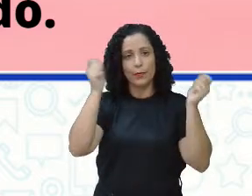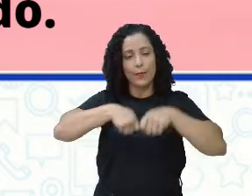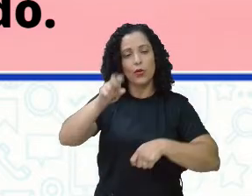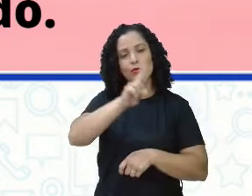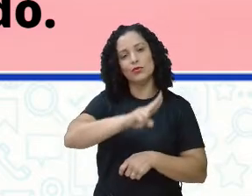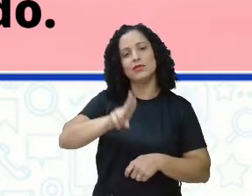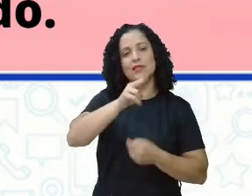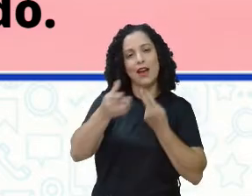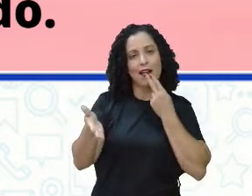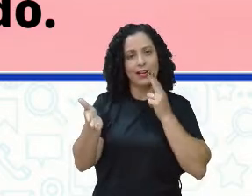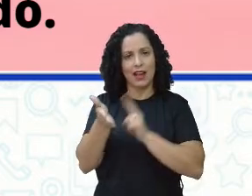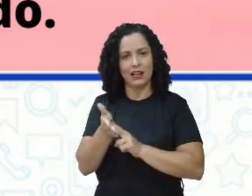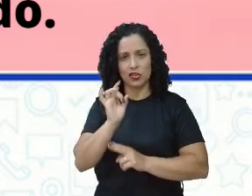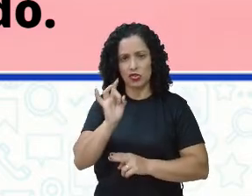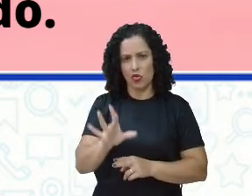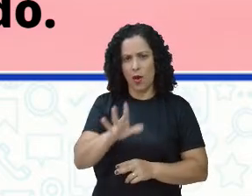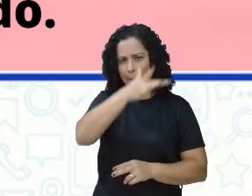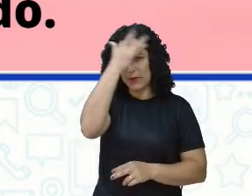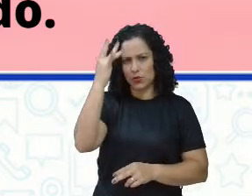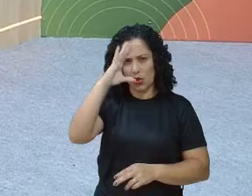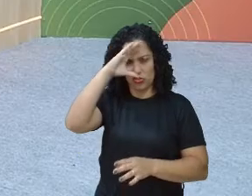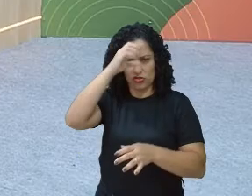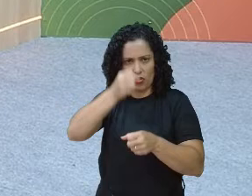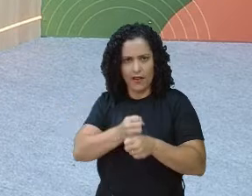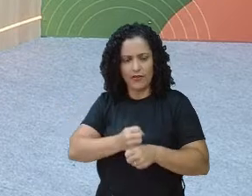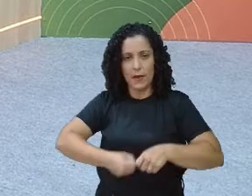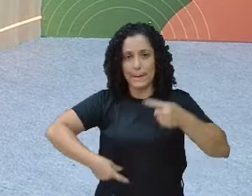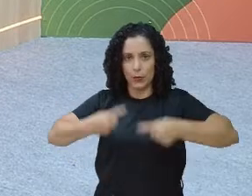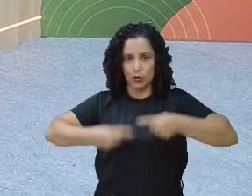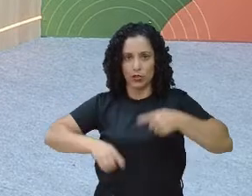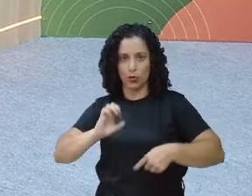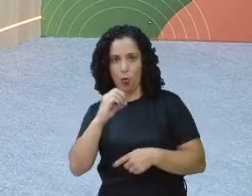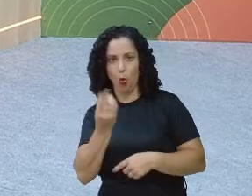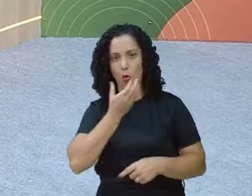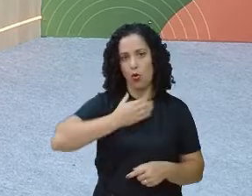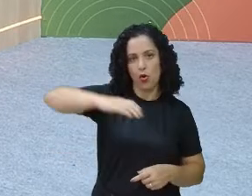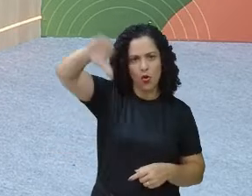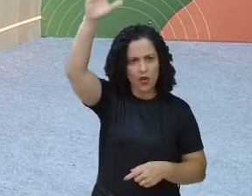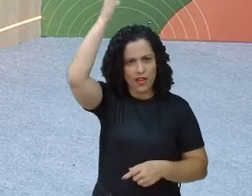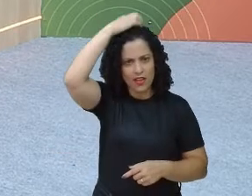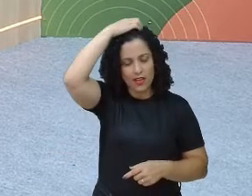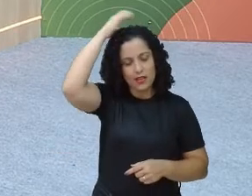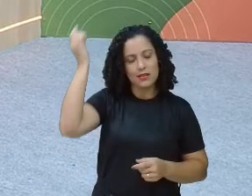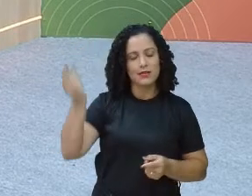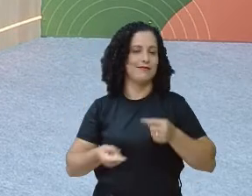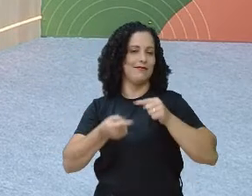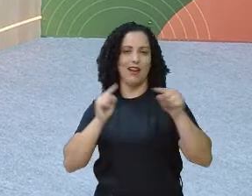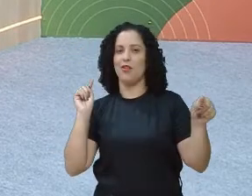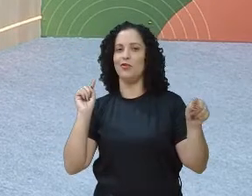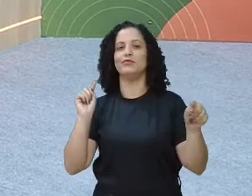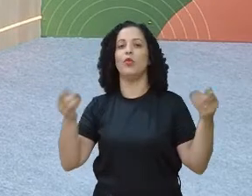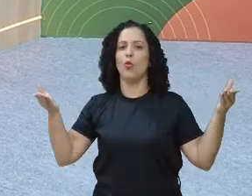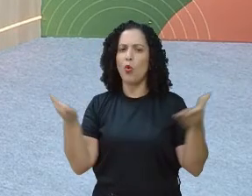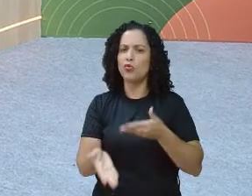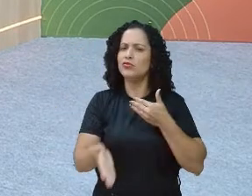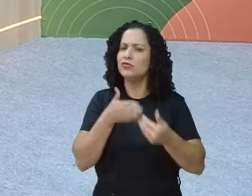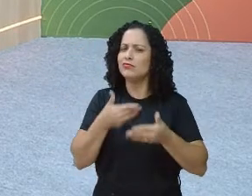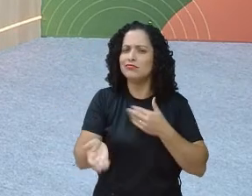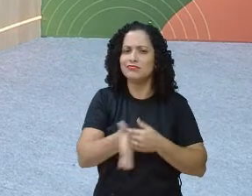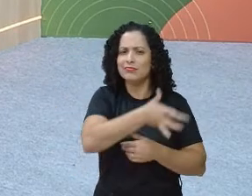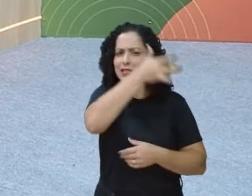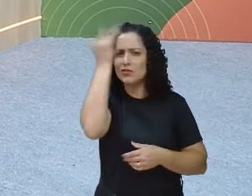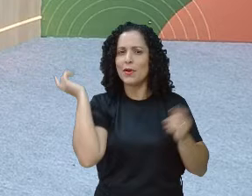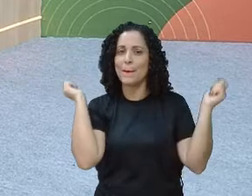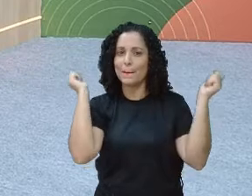carta. Ela não precisa ser um chefe político, ela não precisa ser um imperador, ela não precisa ser um rei para usar a carta, né? Hoje em dia todo mundo consegue